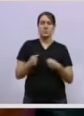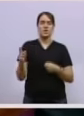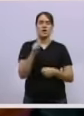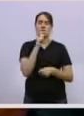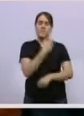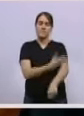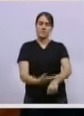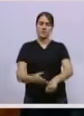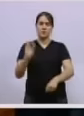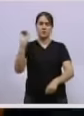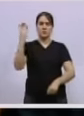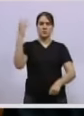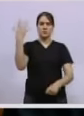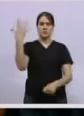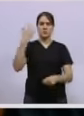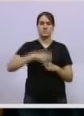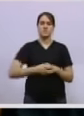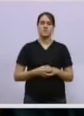acontece nele aquilo que ele chama de microlesão.